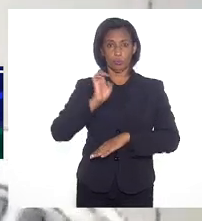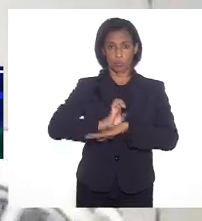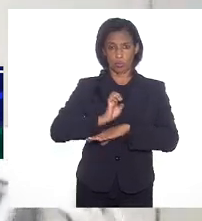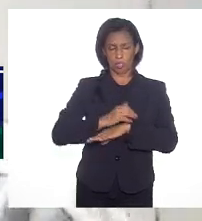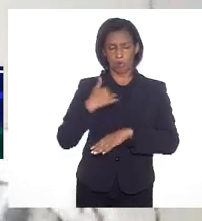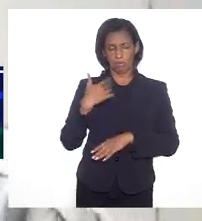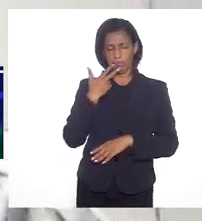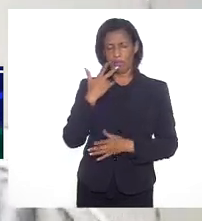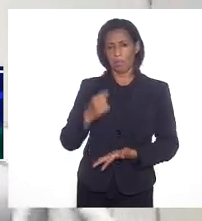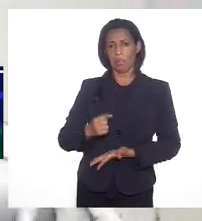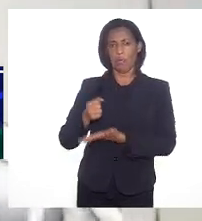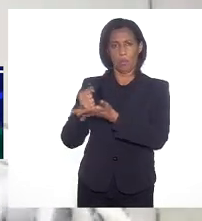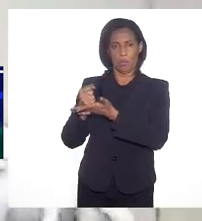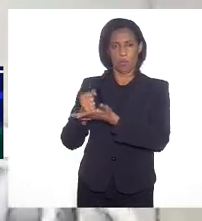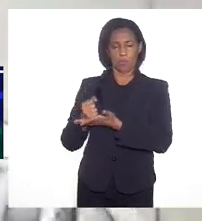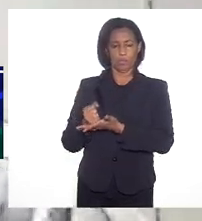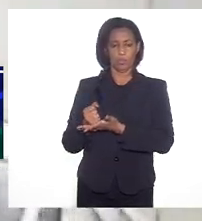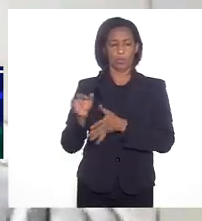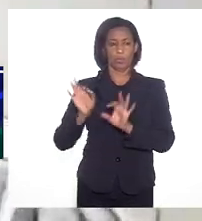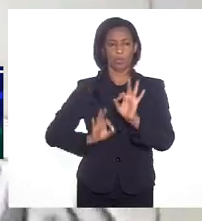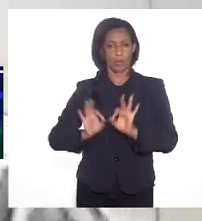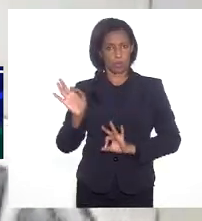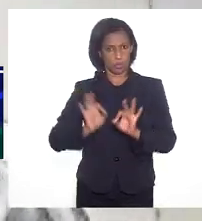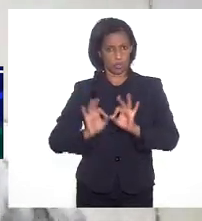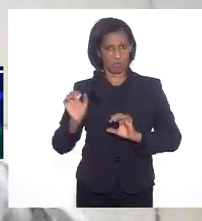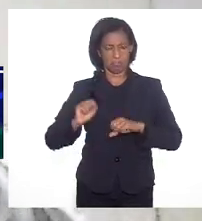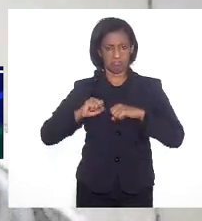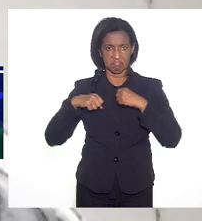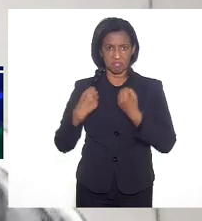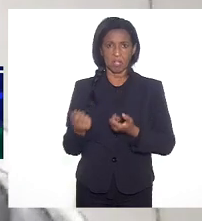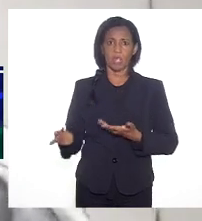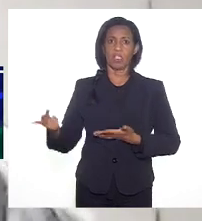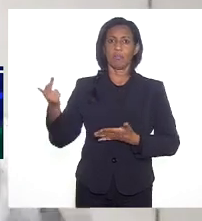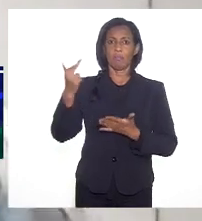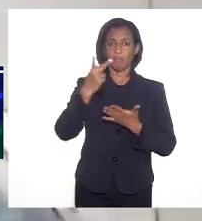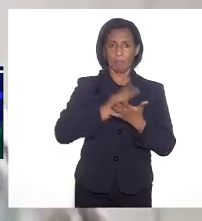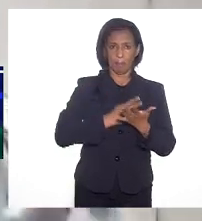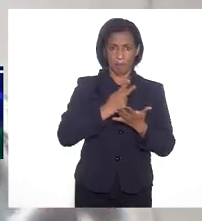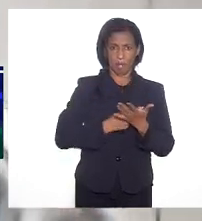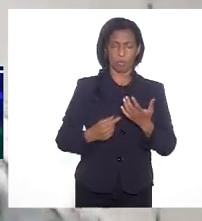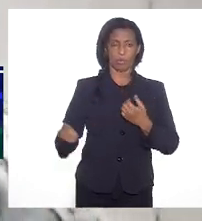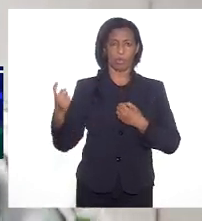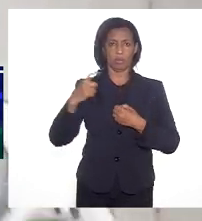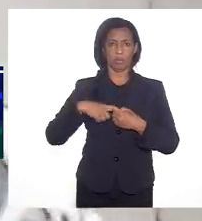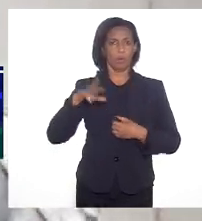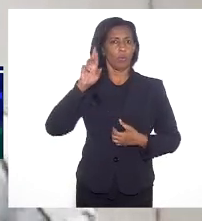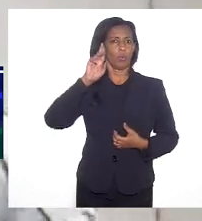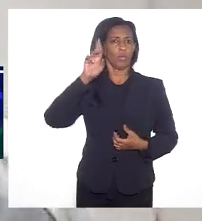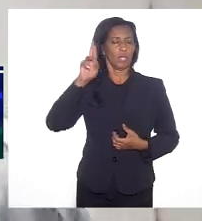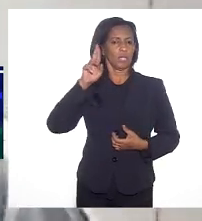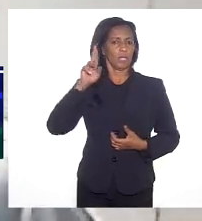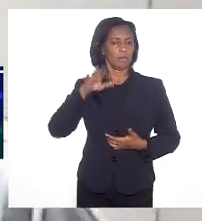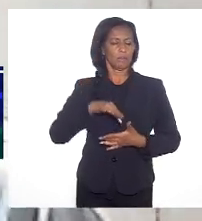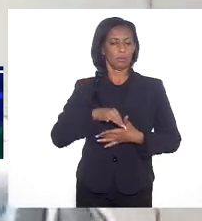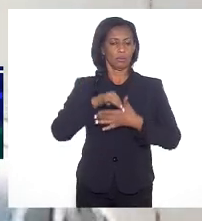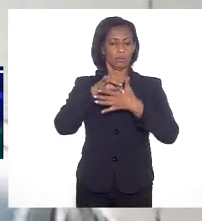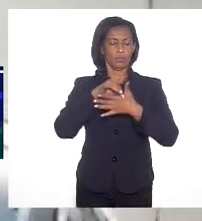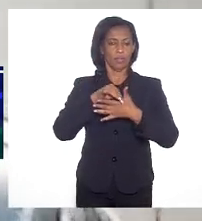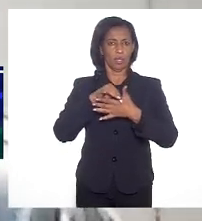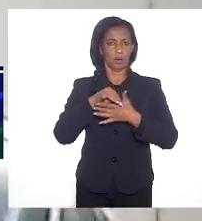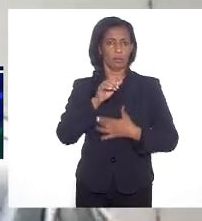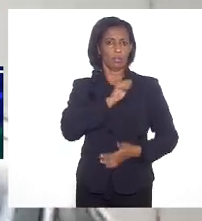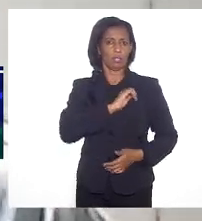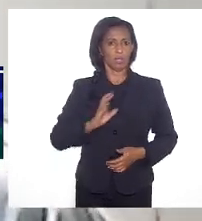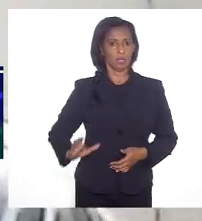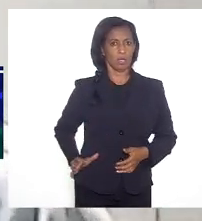apoio na aprovação desse projeto estou empenhado para que ele volte para a pauta combinamos aí com o líder do governo com o presidente André Siciliano